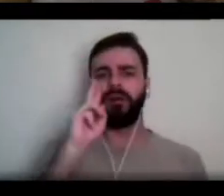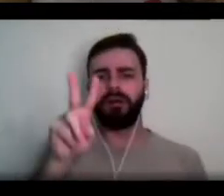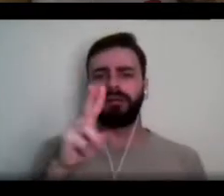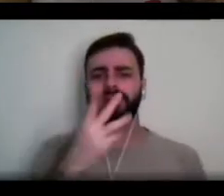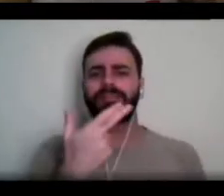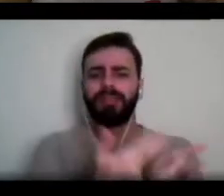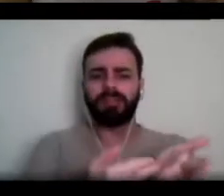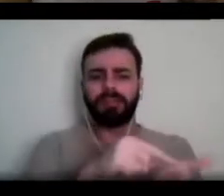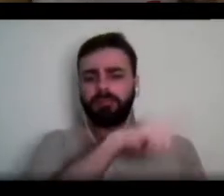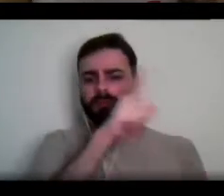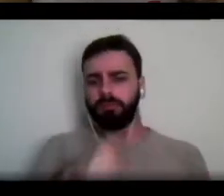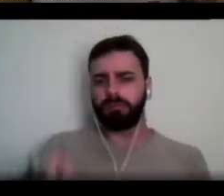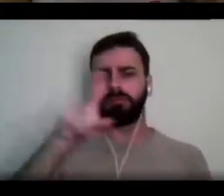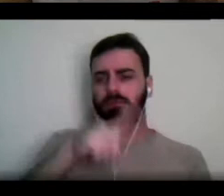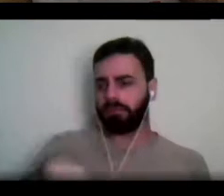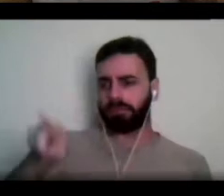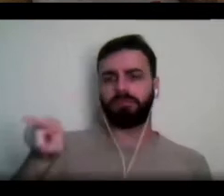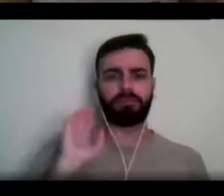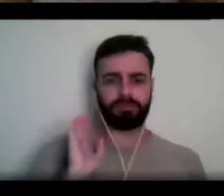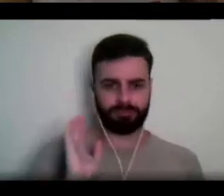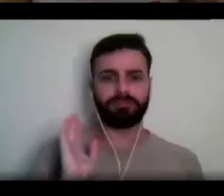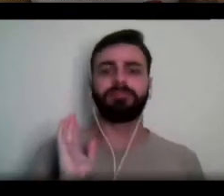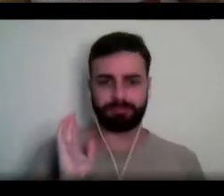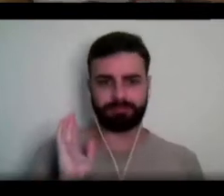essa trajetória aqui, ó.